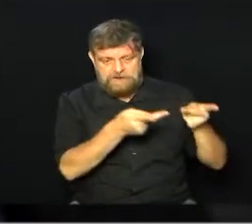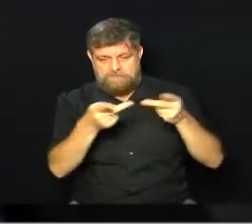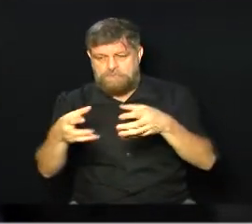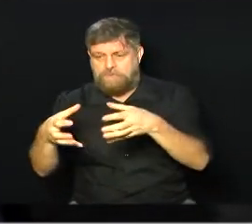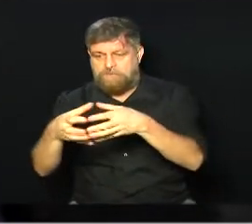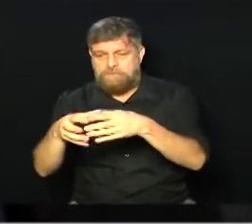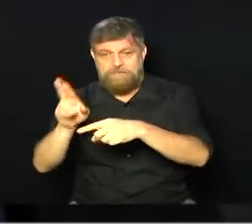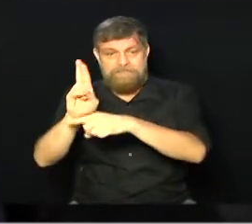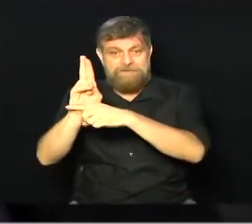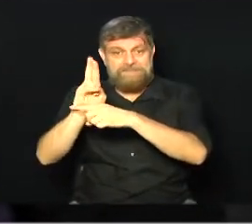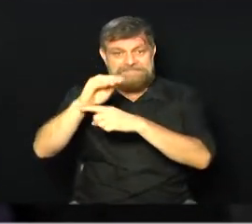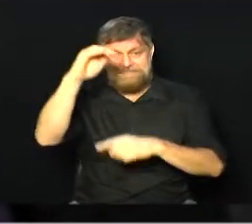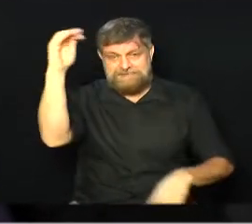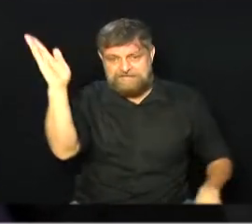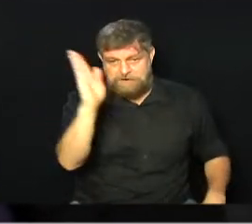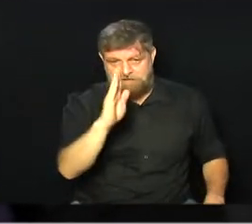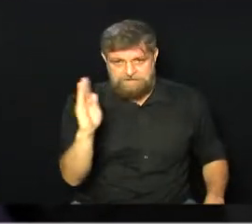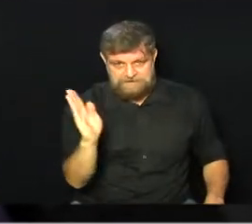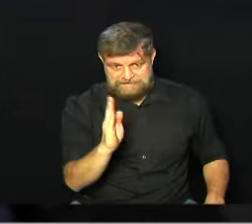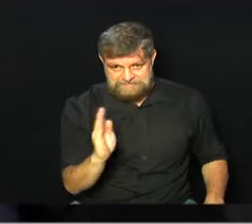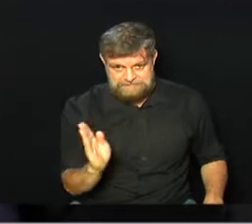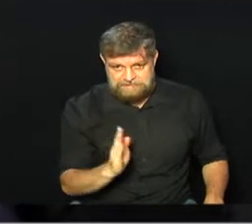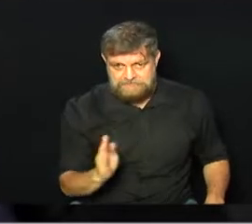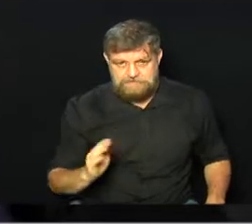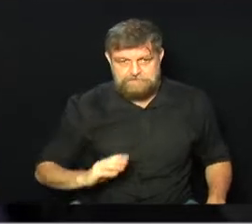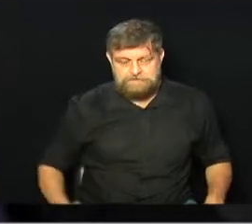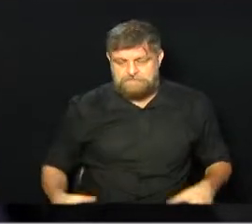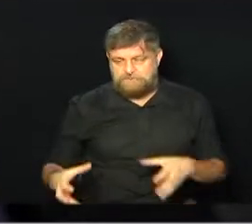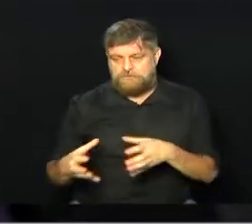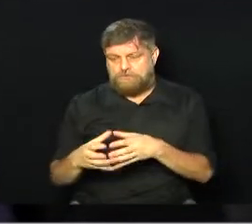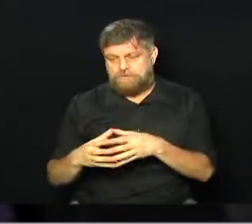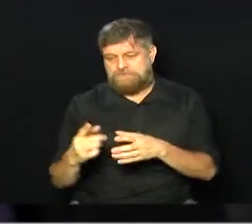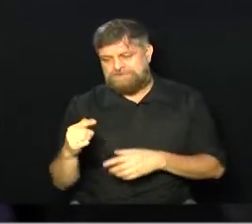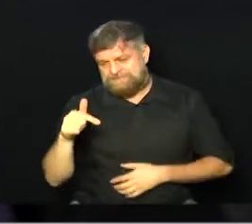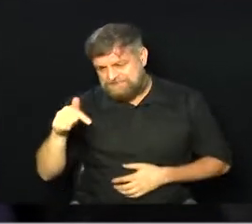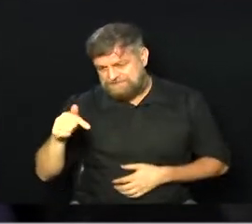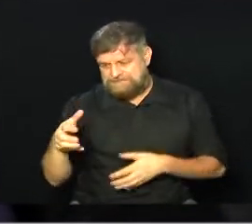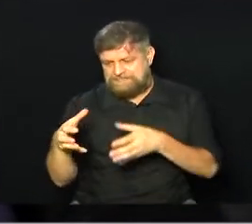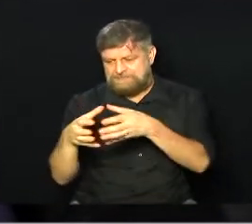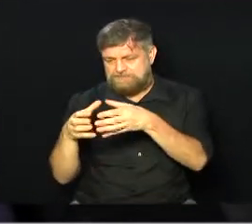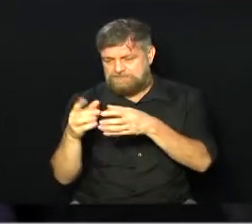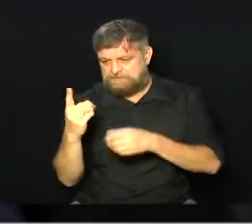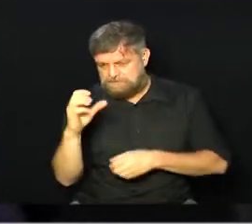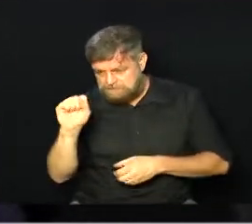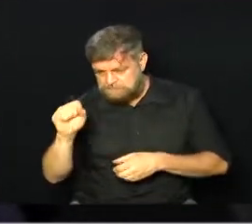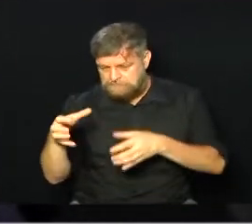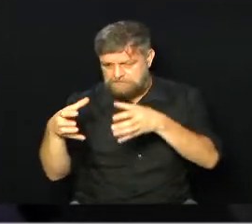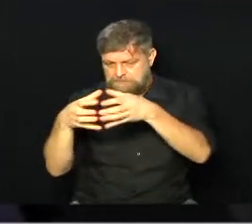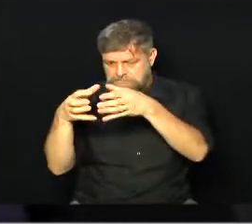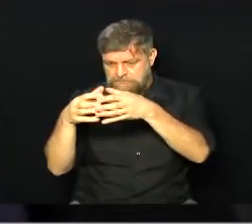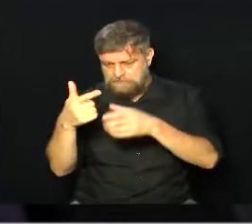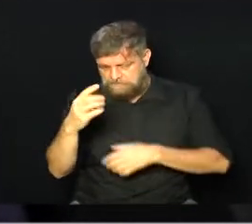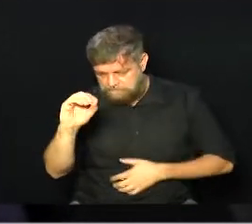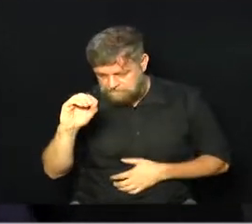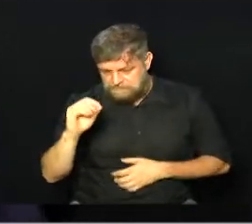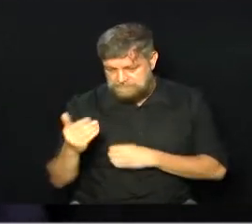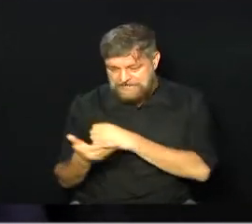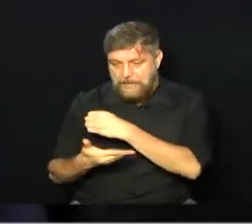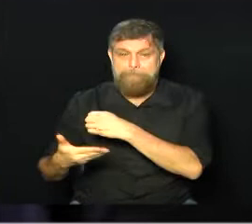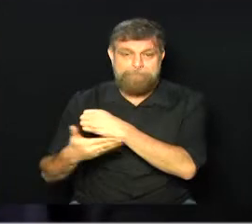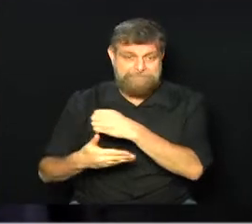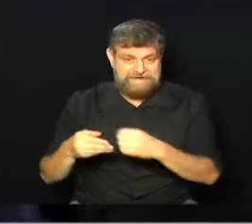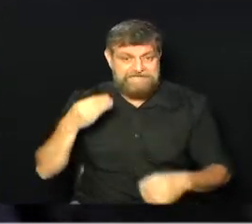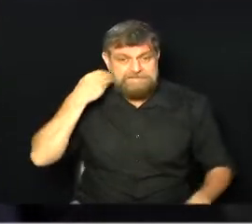também, sub-17, sub-18, sub-20, tive uma experiência boa em seleções de base também, mas que a gente